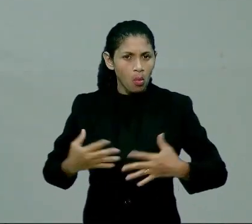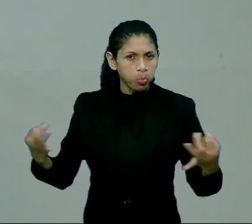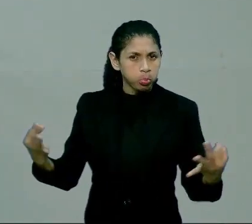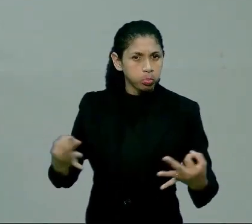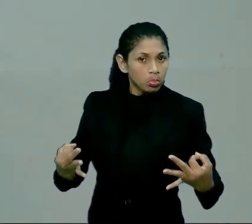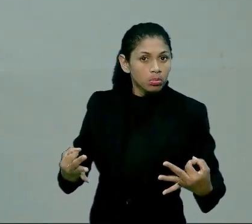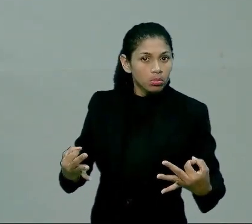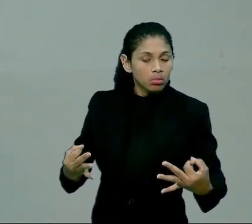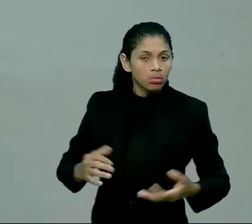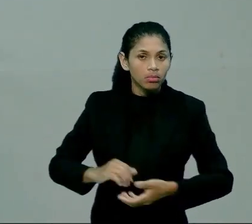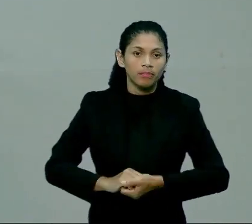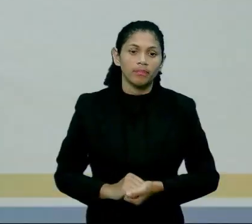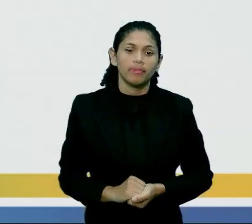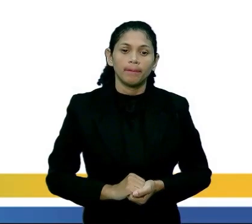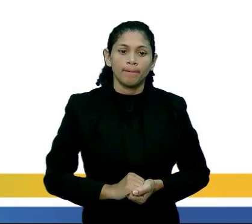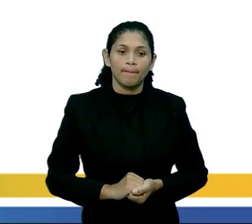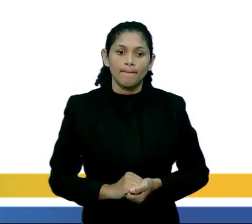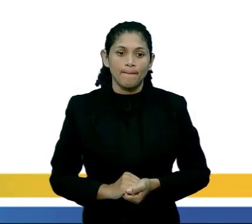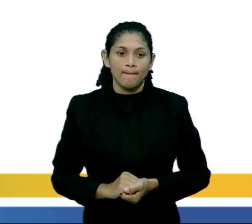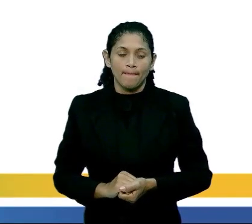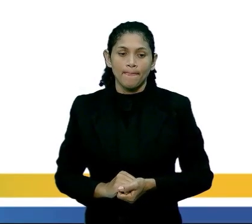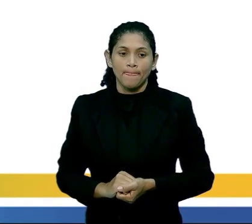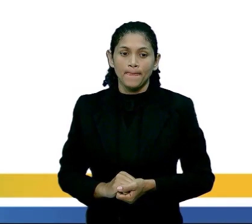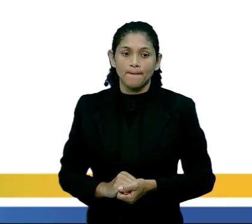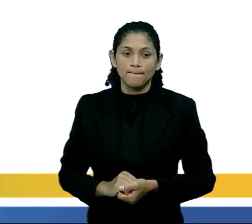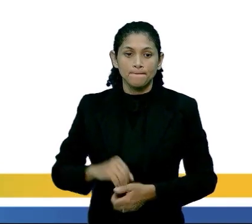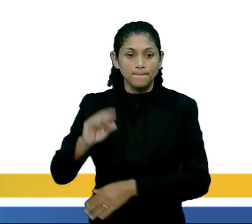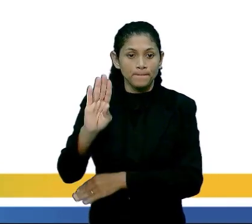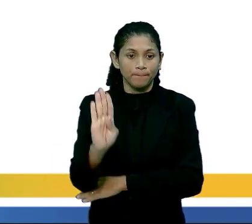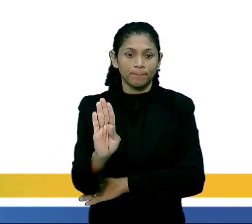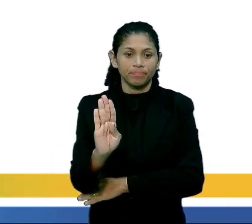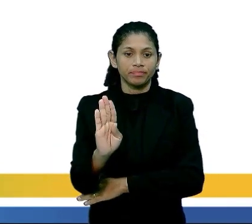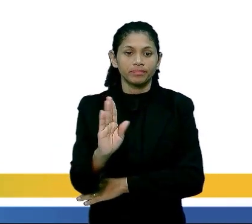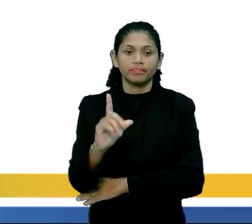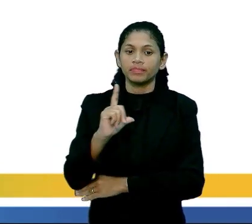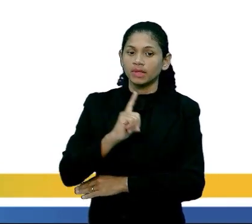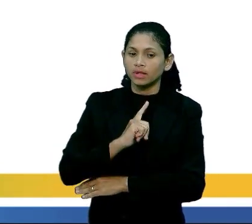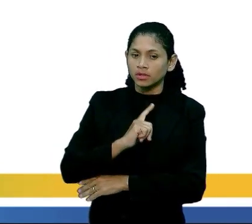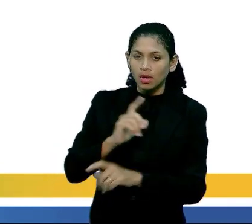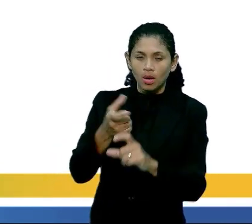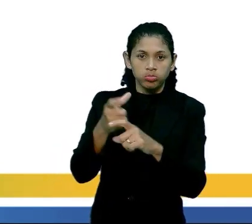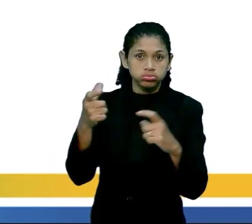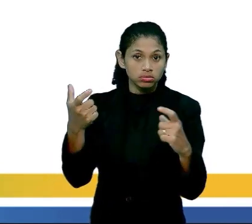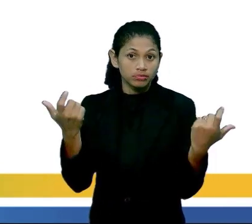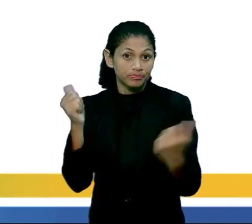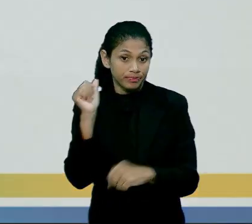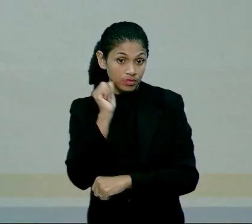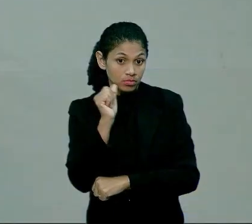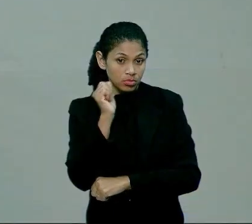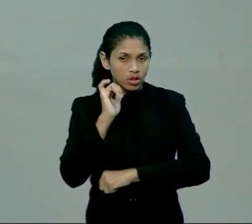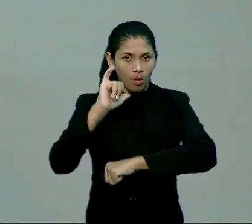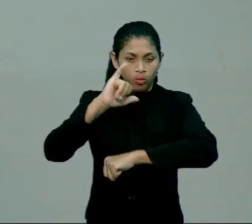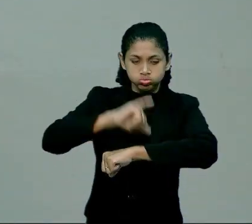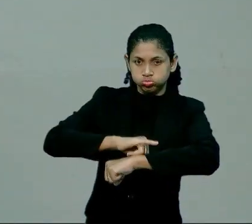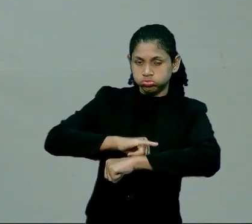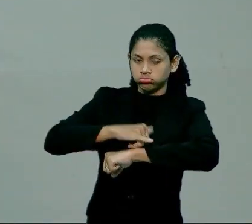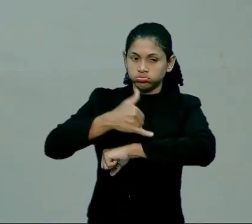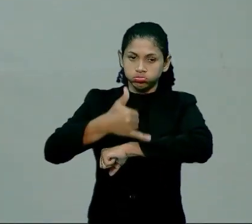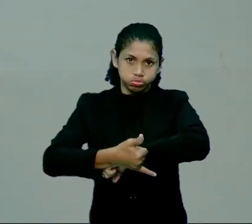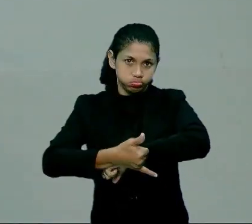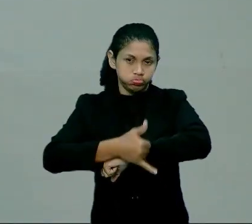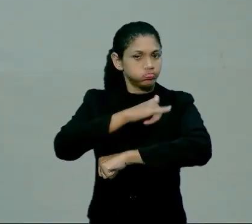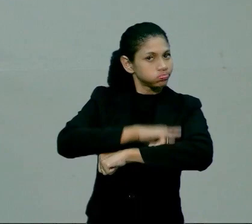alguma dúvida, a gente volta para o texto base, beleza? Ó, alternativa B possui em sua maioria mulheres obesas. Isso